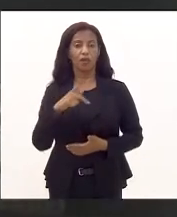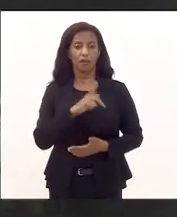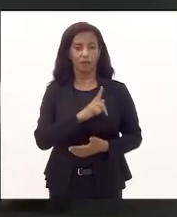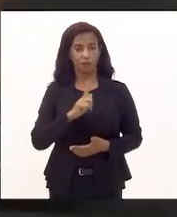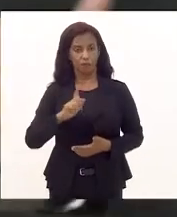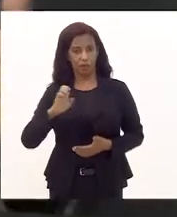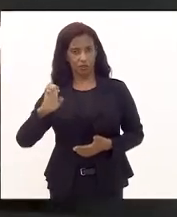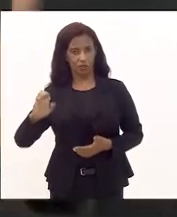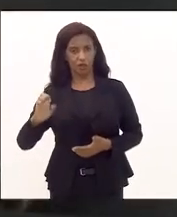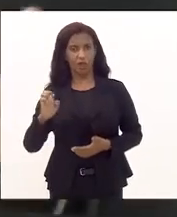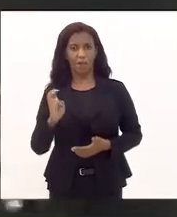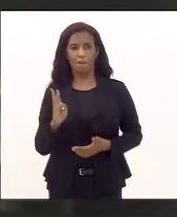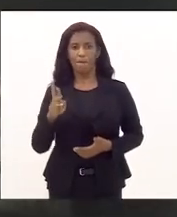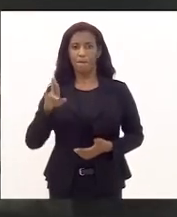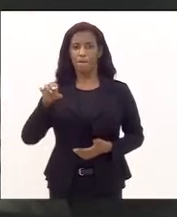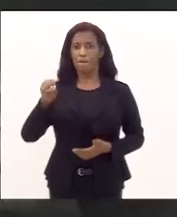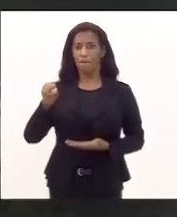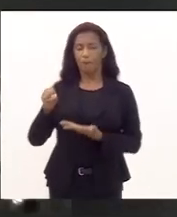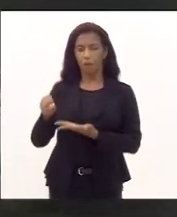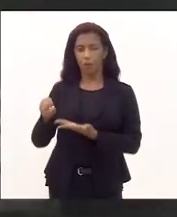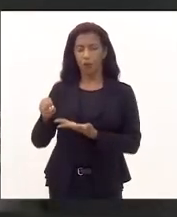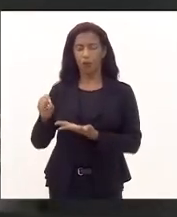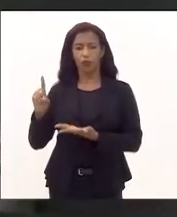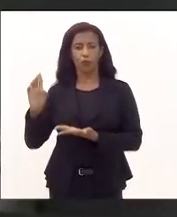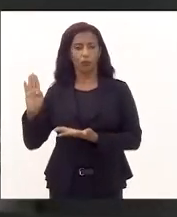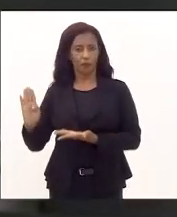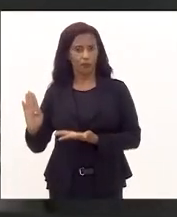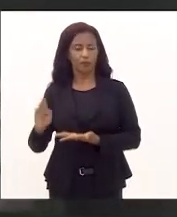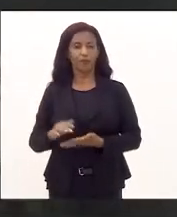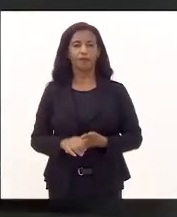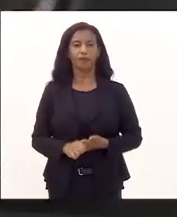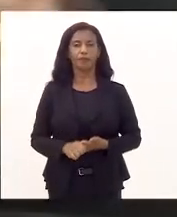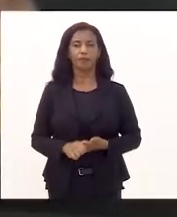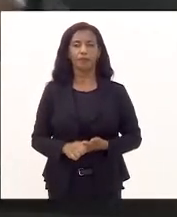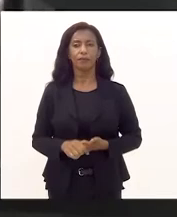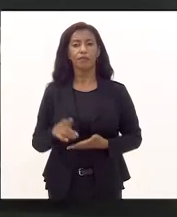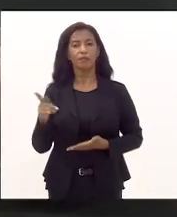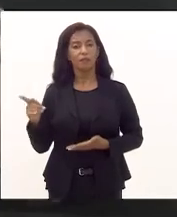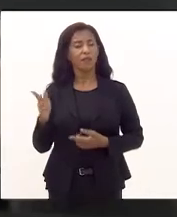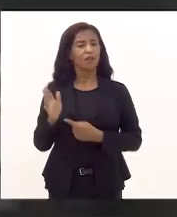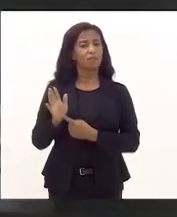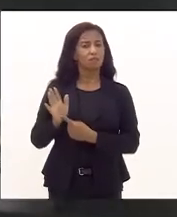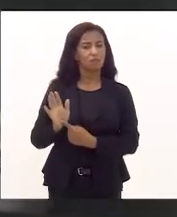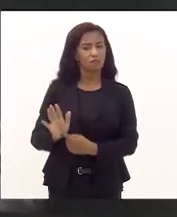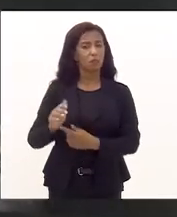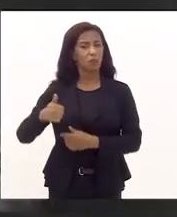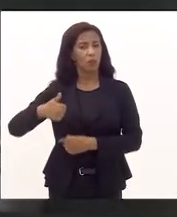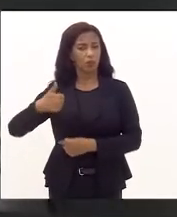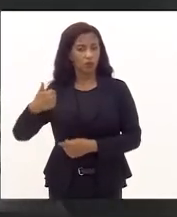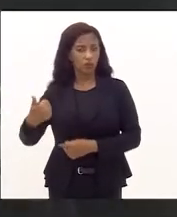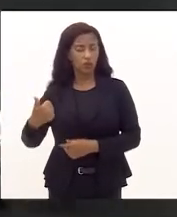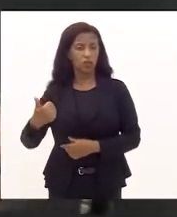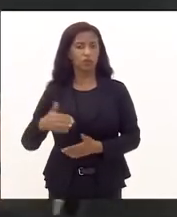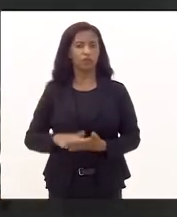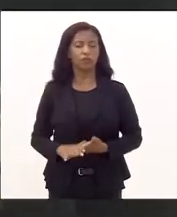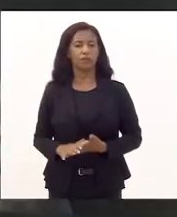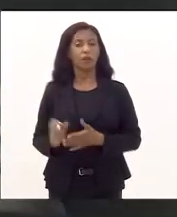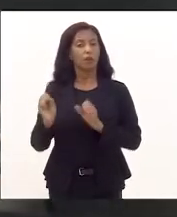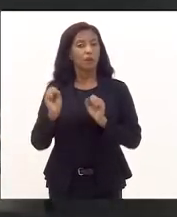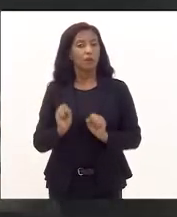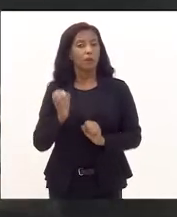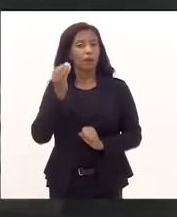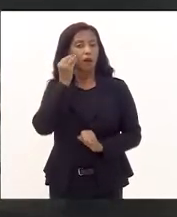Estado, Dr. Bruno Dubê, e ele sinalizou positivo para poder